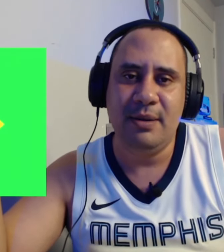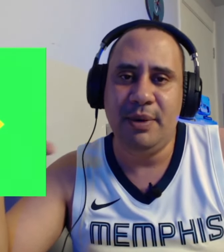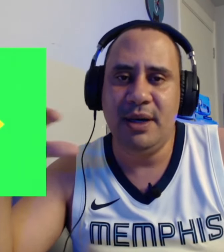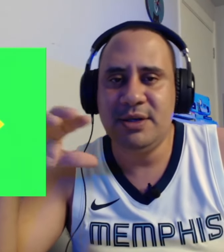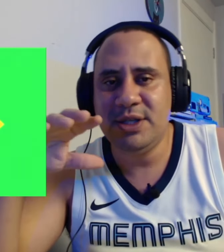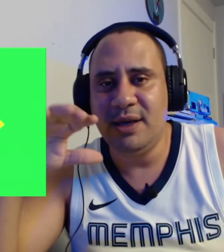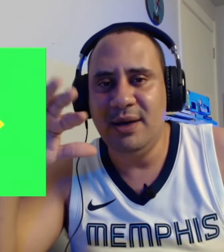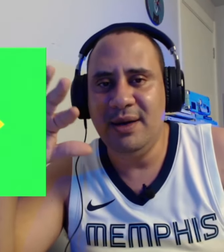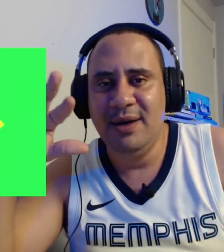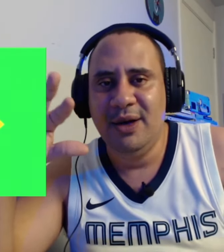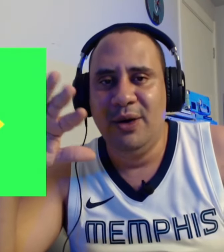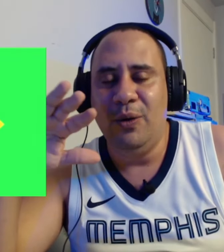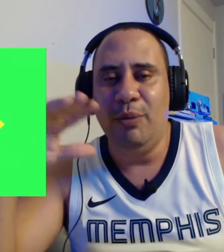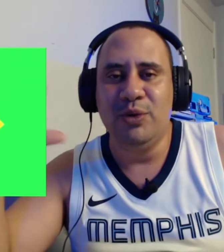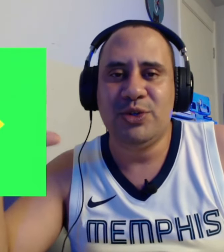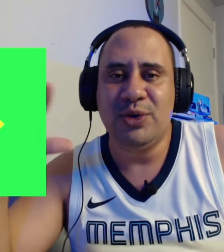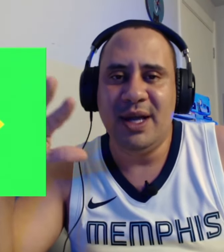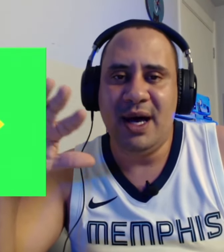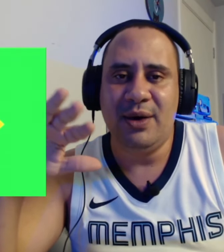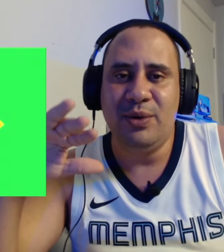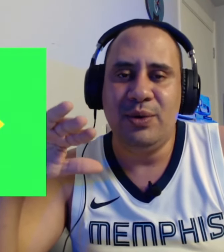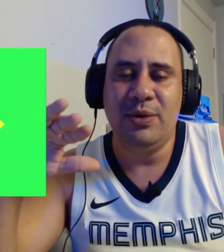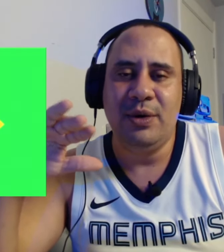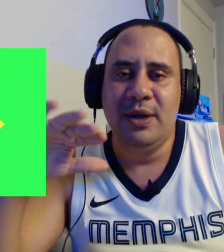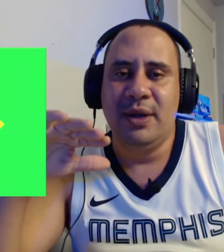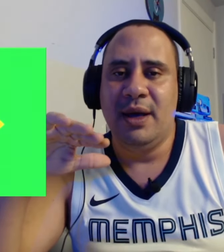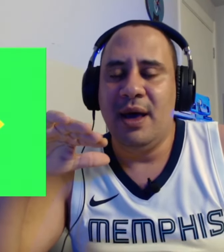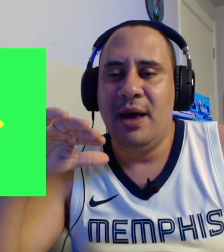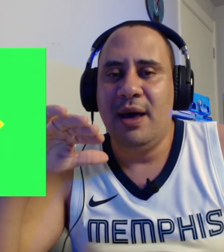da campanha, de que o Bolsonaro